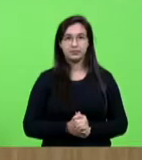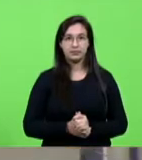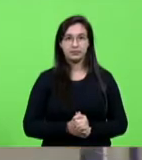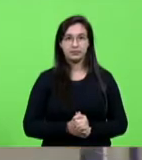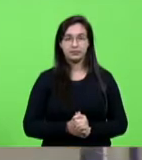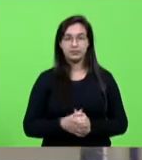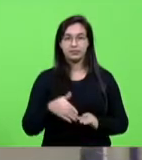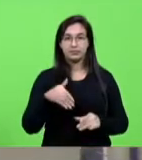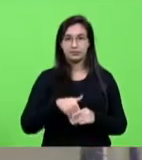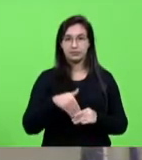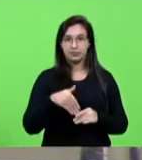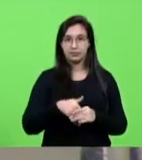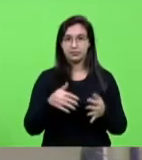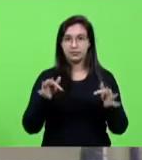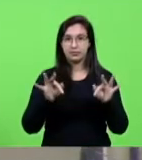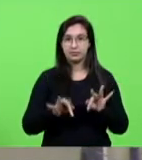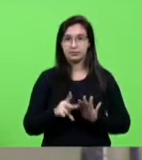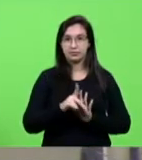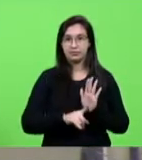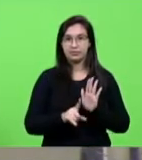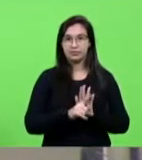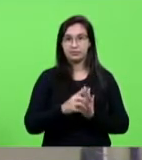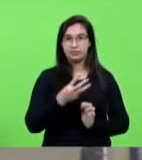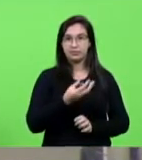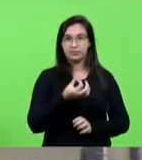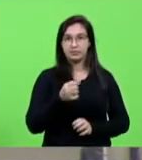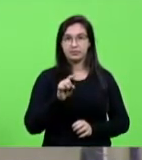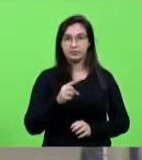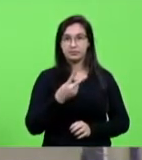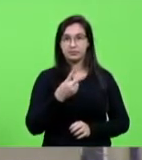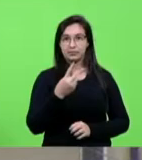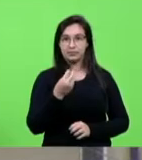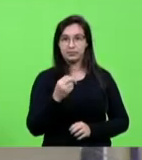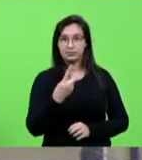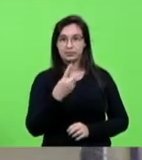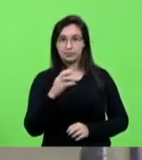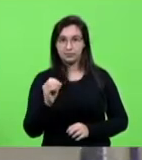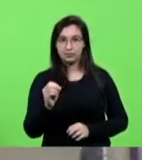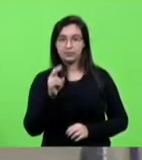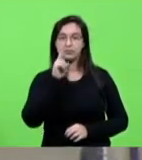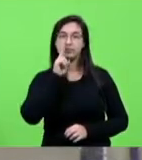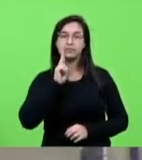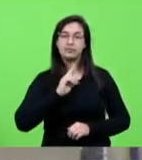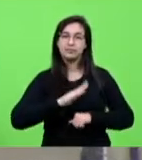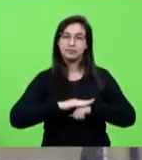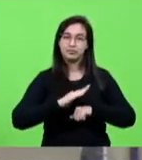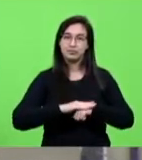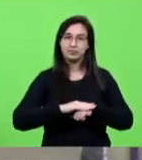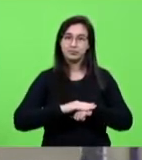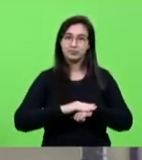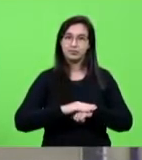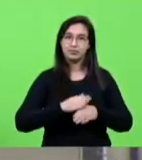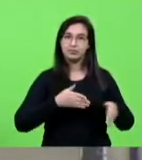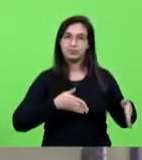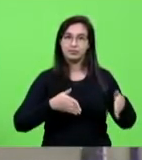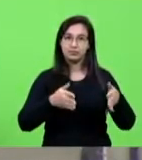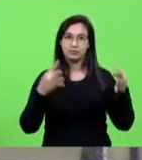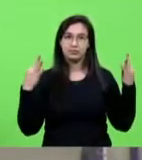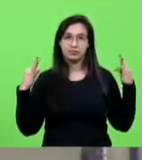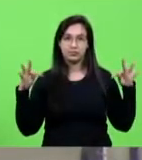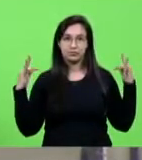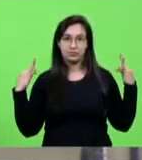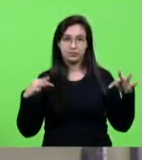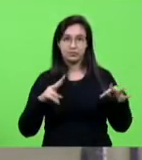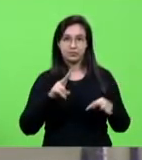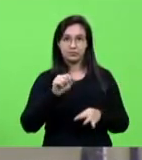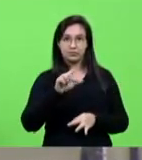Votação da redação final do projeto de lei 36.2/2020, autor deputado Ivan Nats. Institui a rota turística Vale do